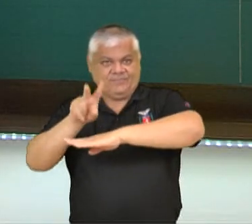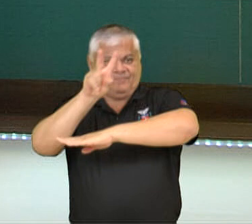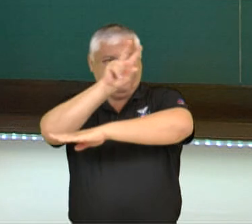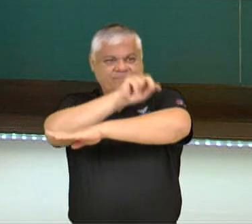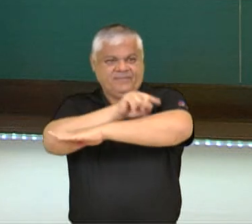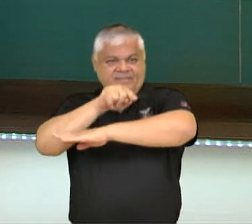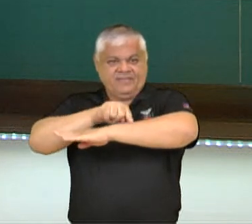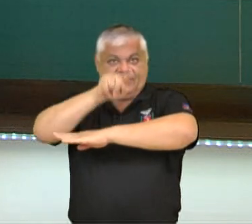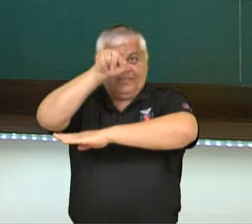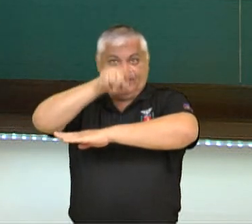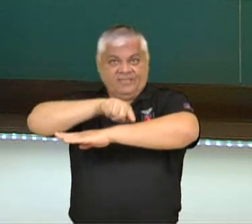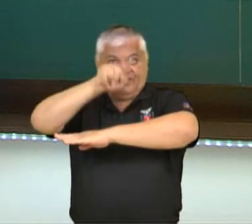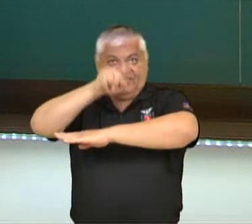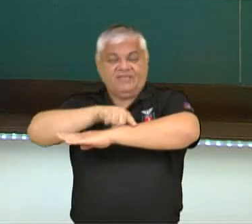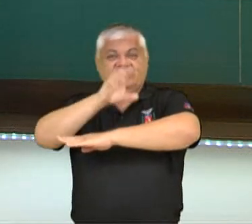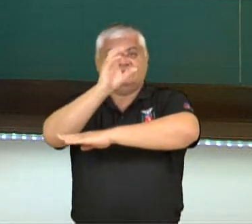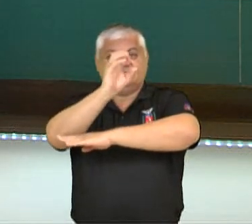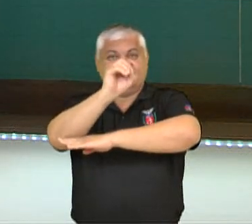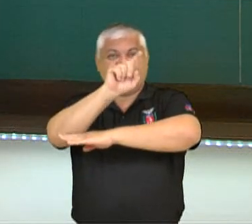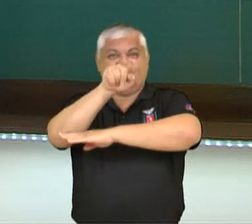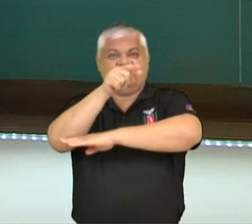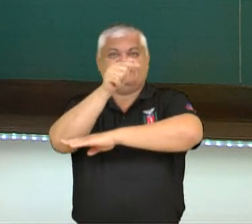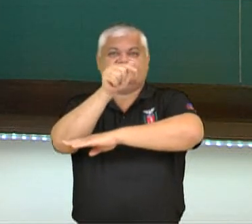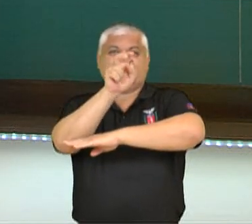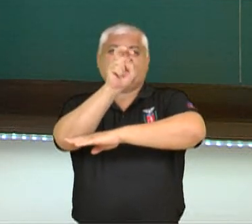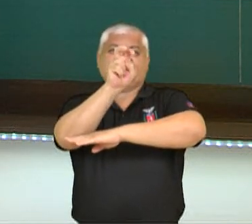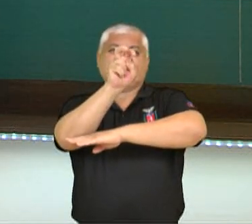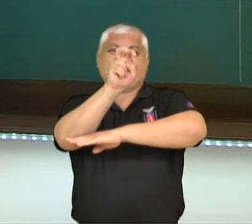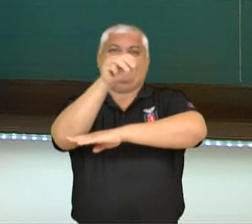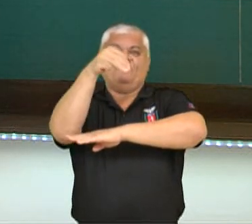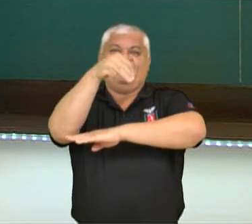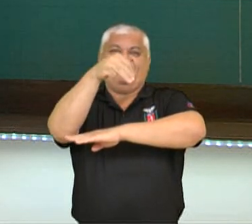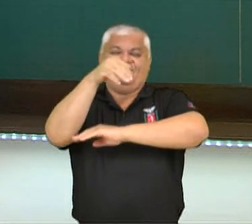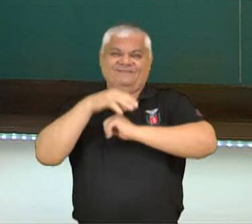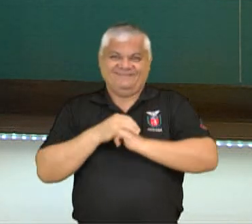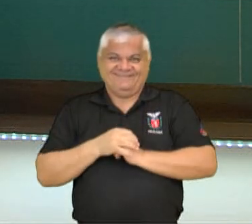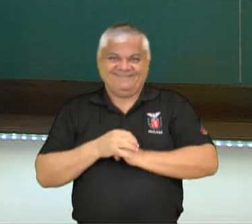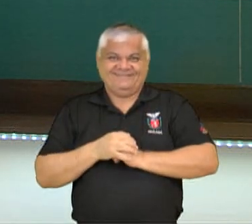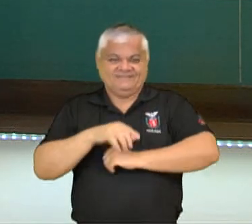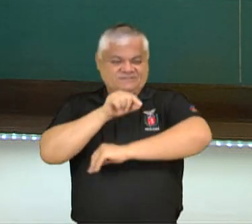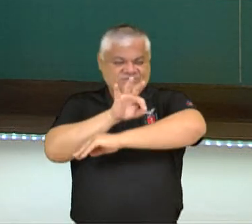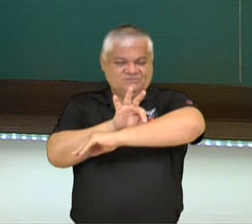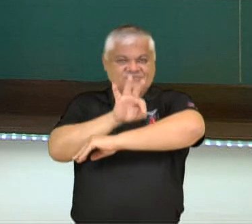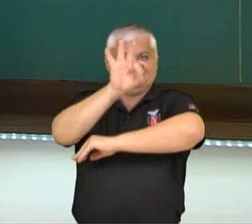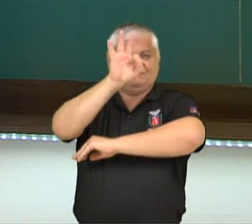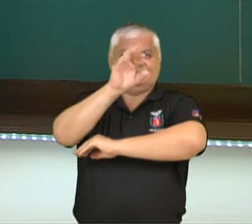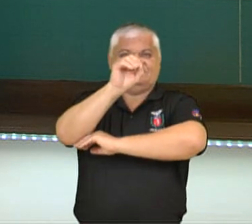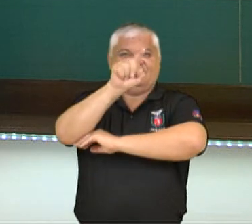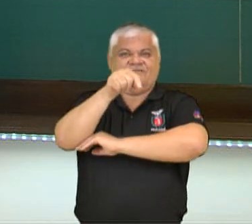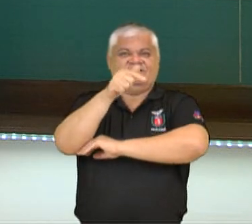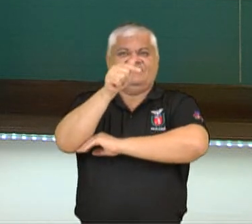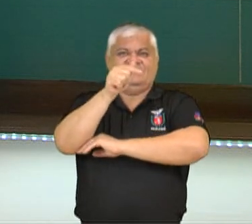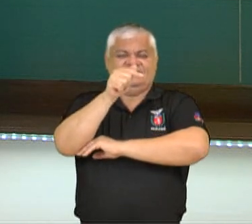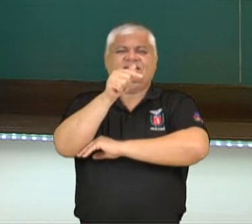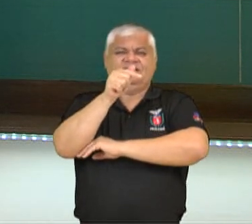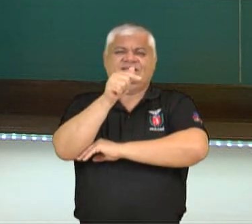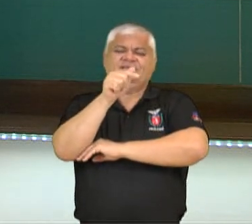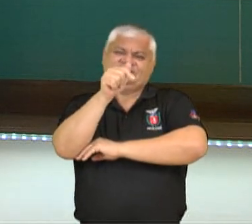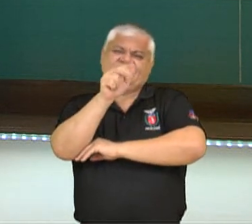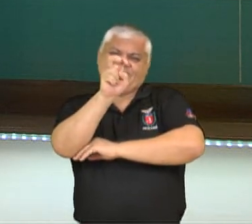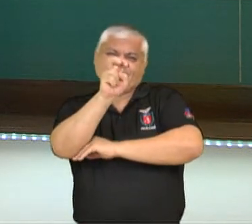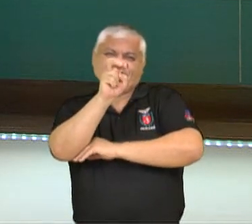grilo atinge é 0,75 metros. É o quê? 75 centímetros, né? Uma